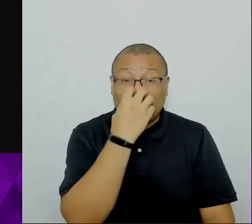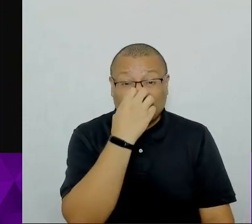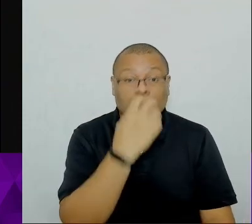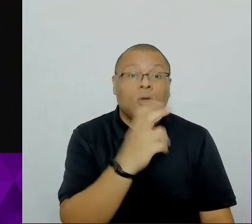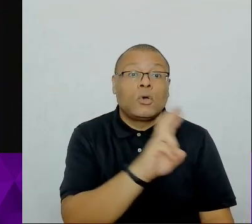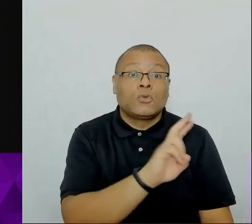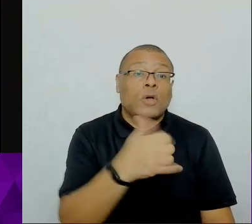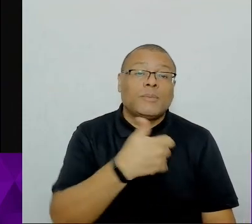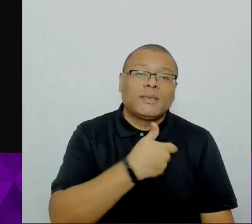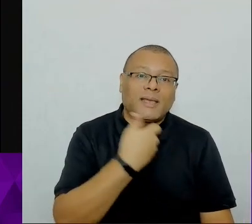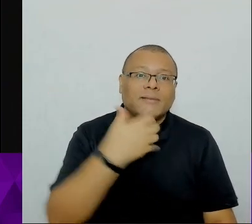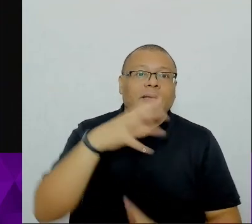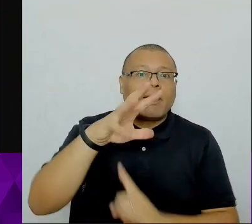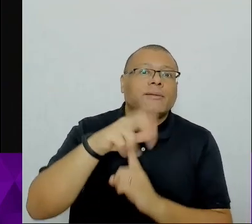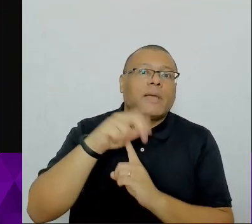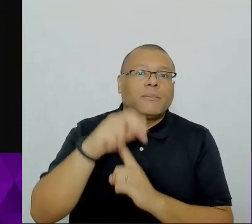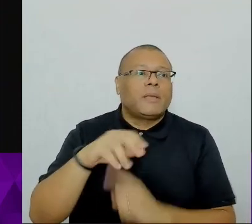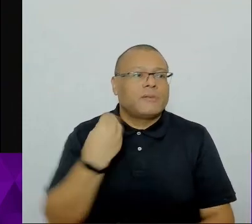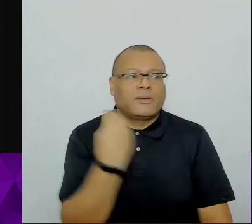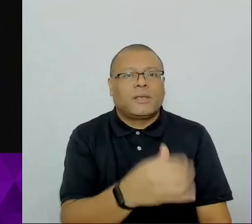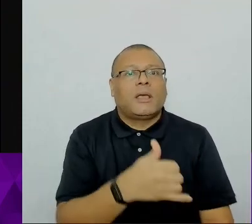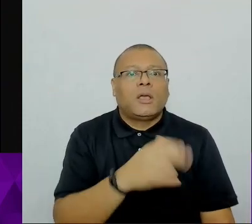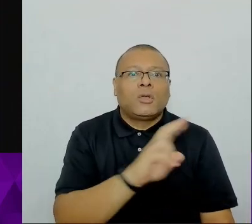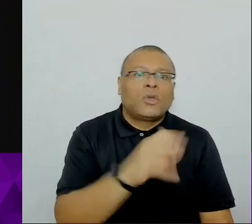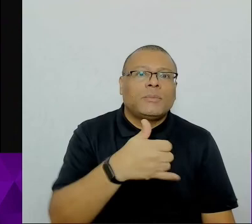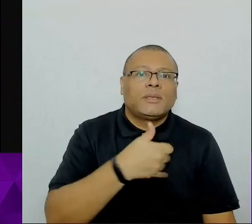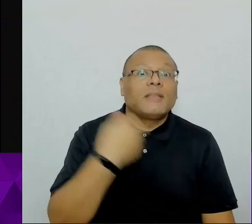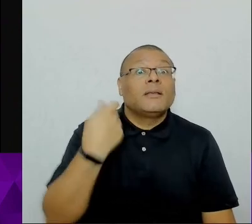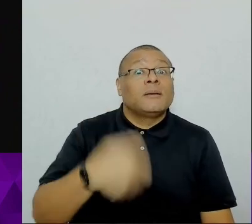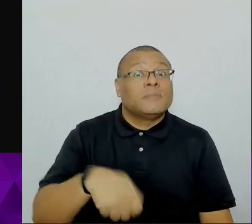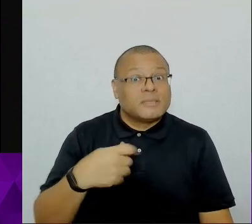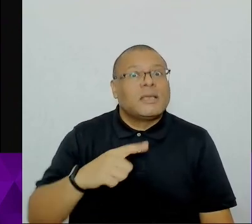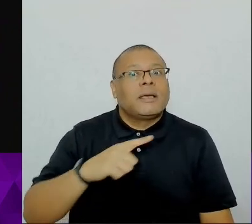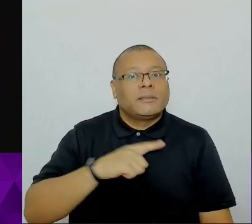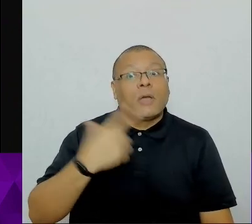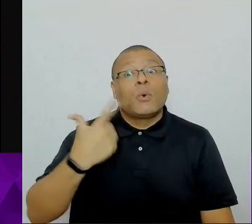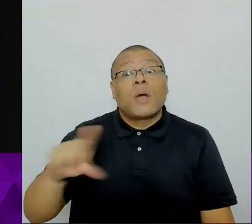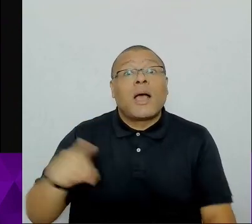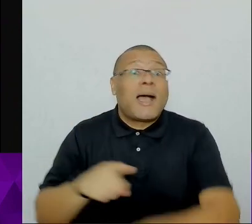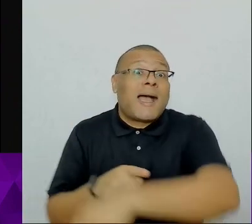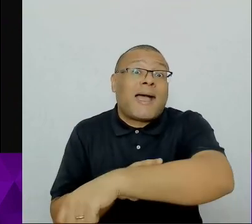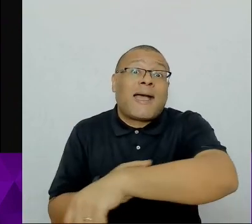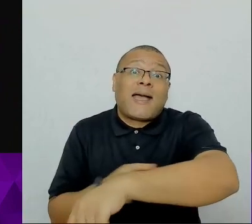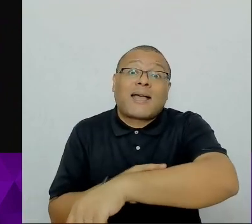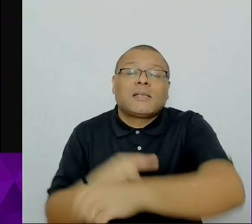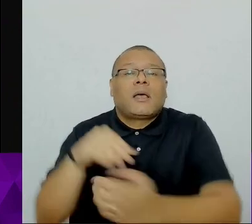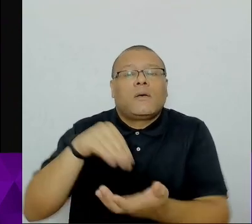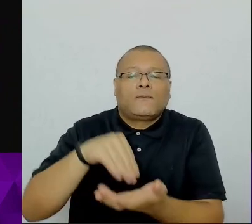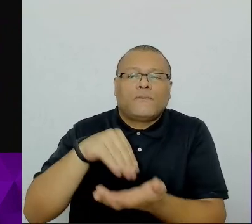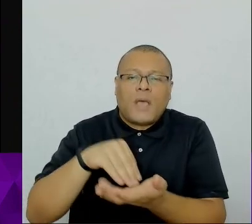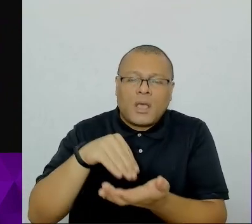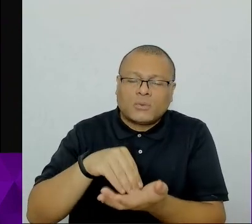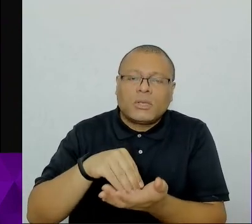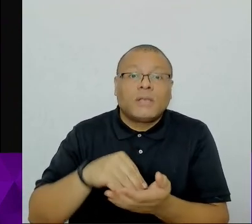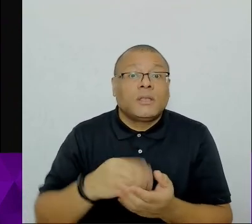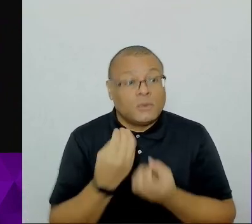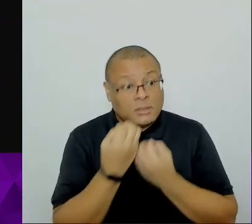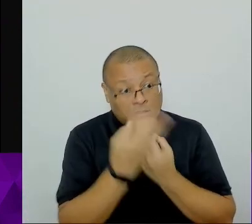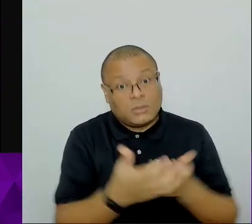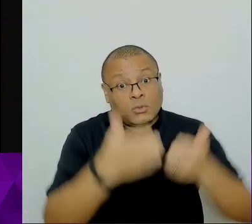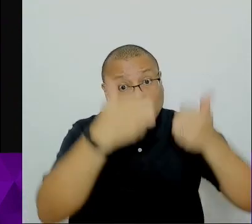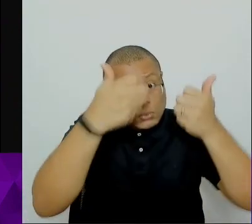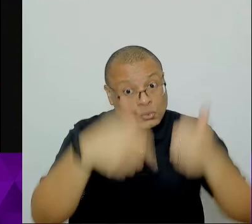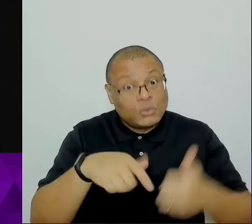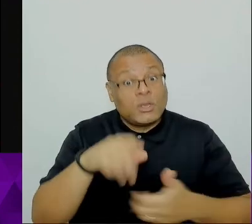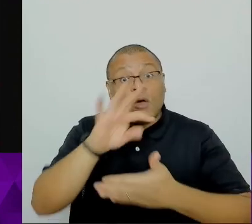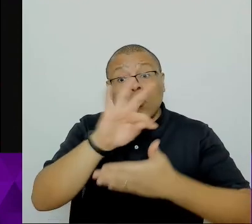nossa API a gente só fornece nome e idade para fazer o post, quando na verdade ele também tem a raça. Forneça tudo e o front-end utiliza o que ele